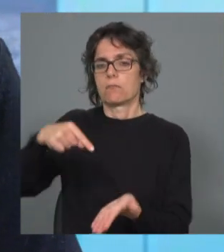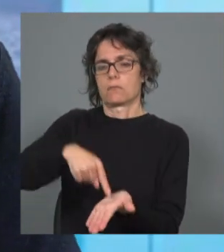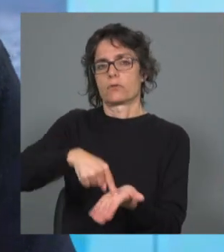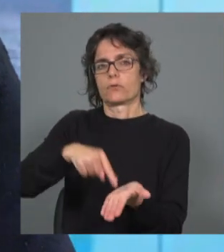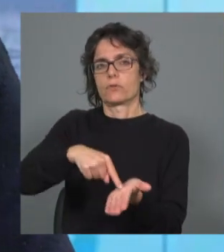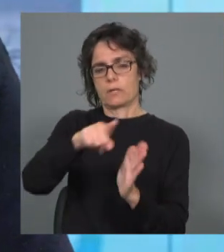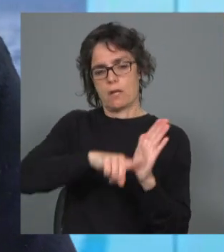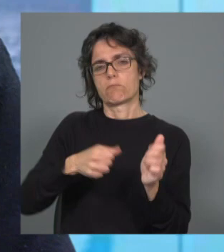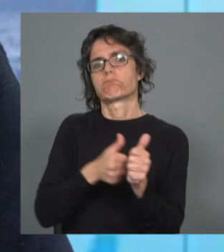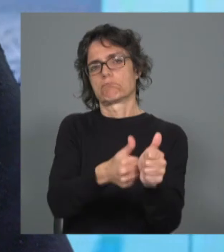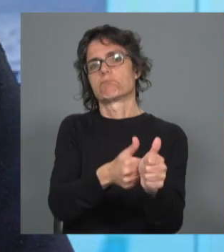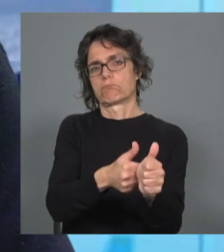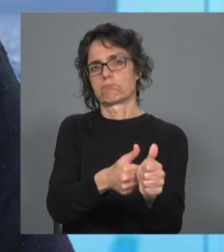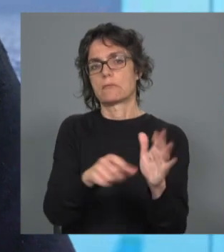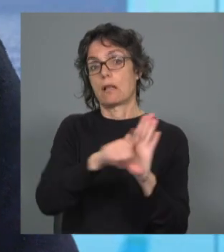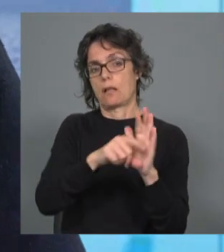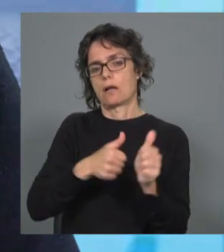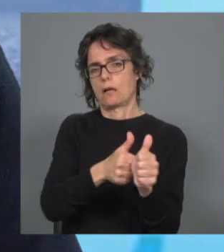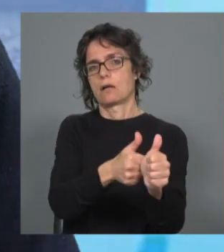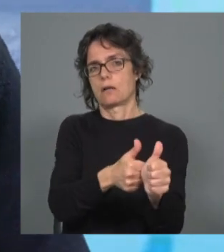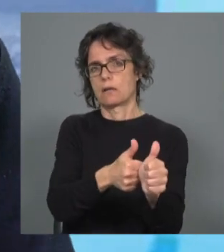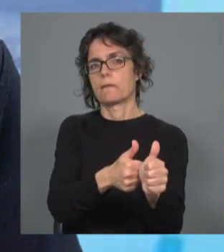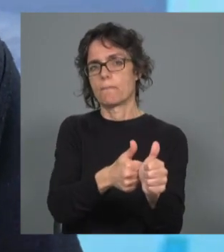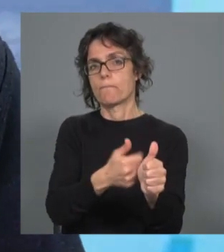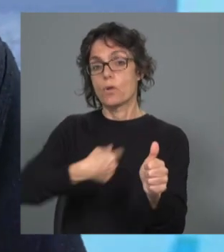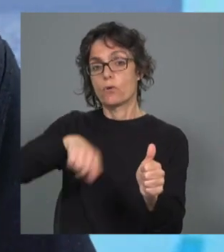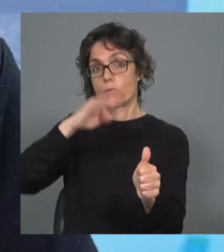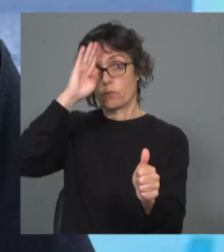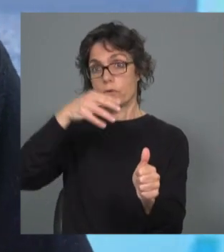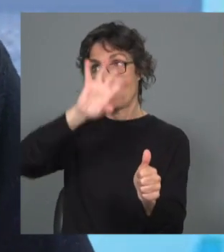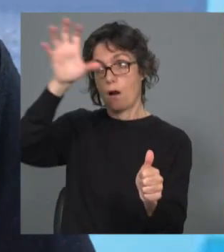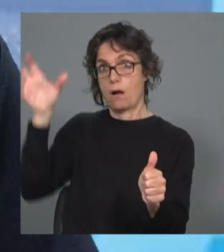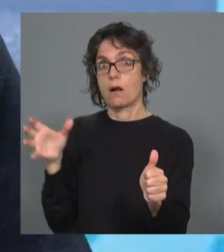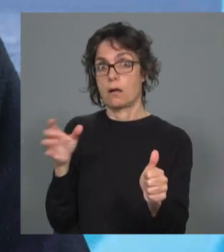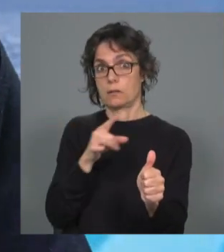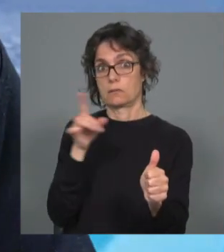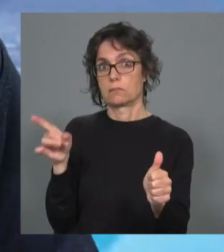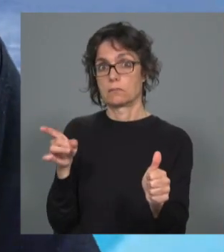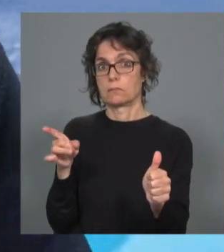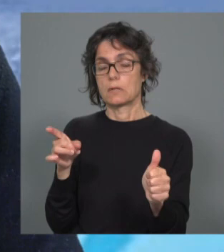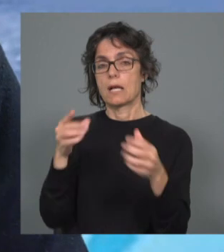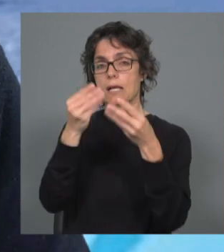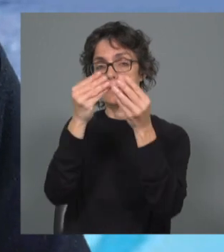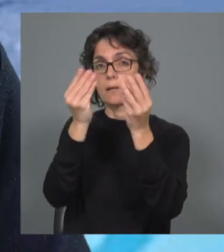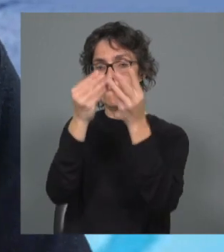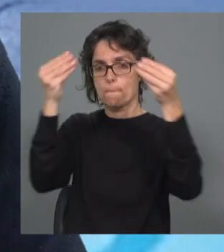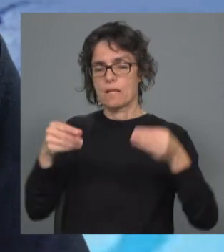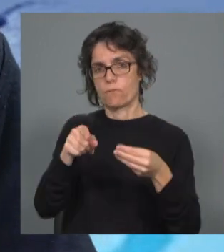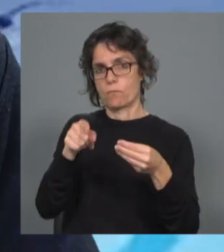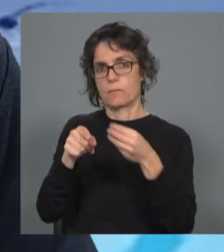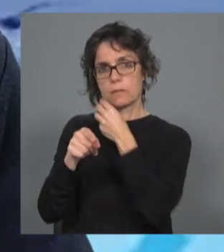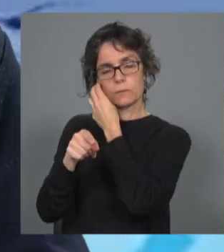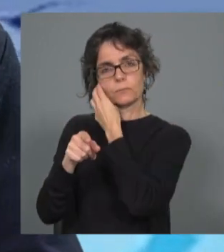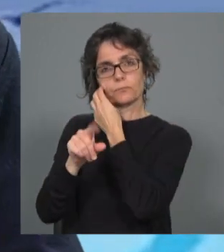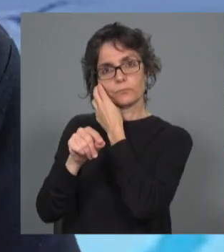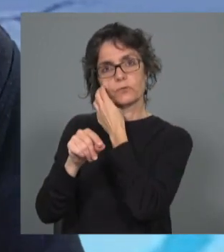cumprimento das leis. Nós sabemos que em alguns países esse tipo de plataformas já vão conseguindo